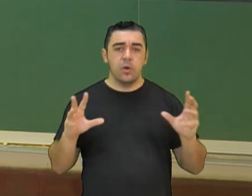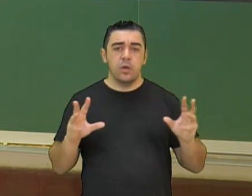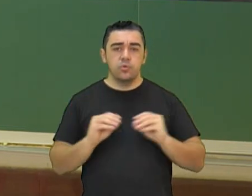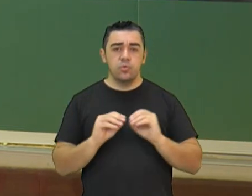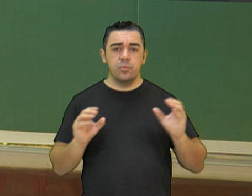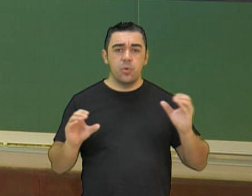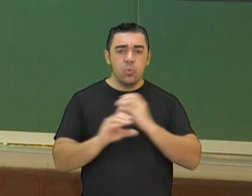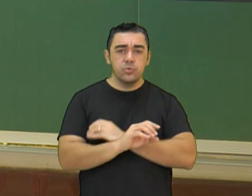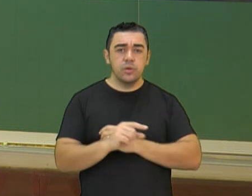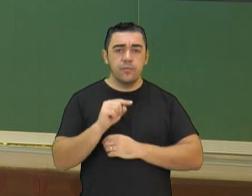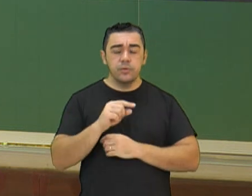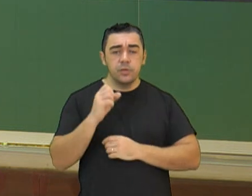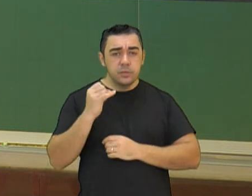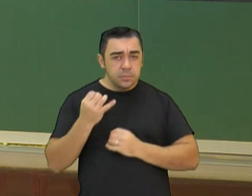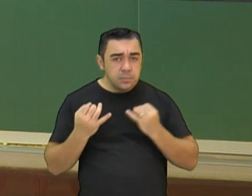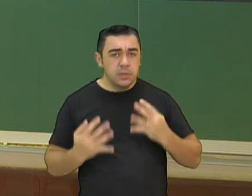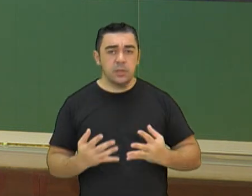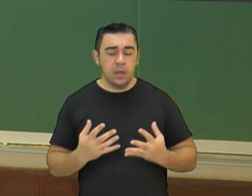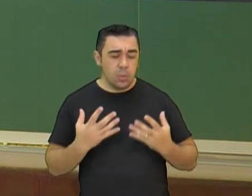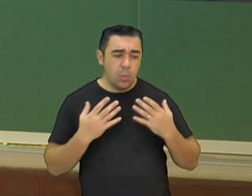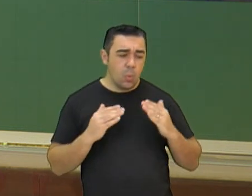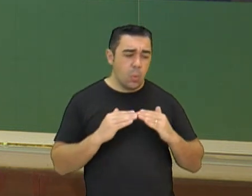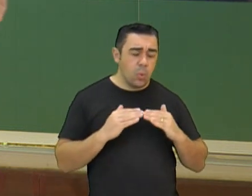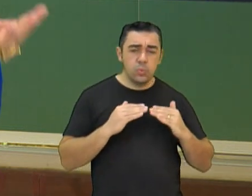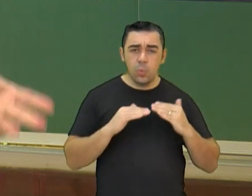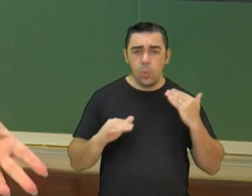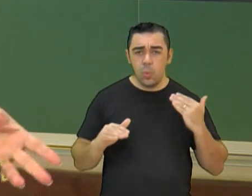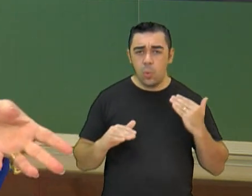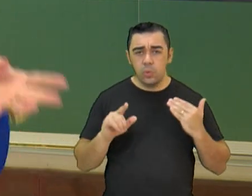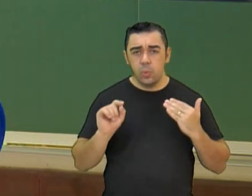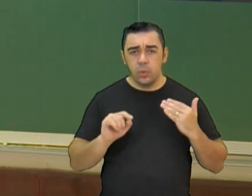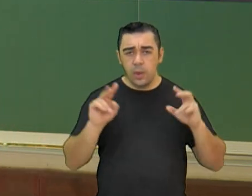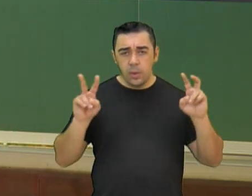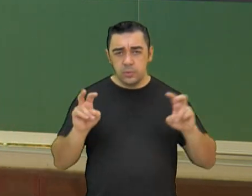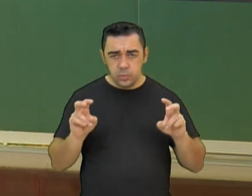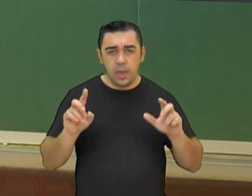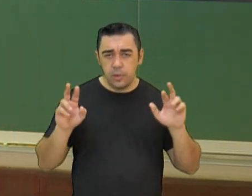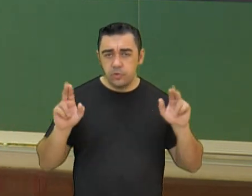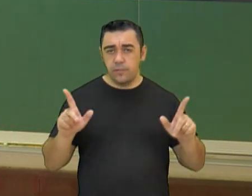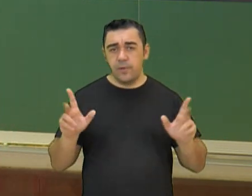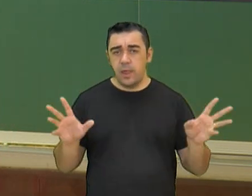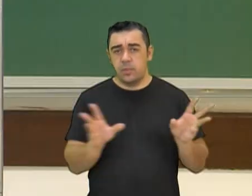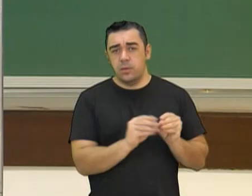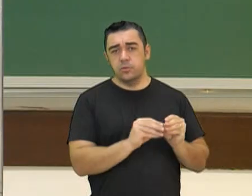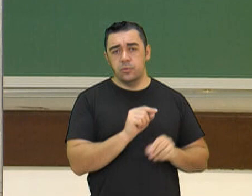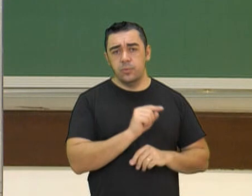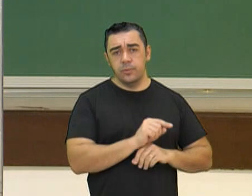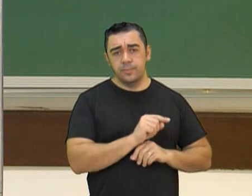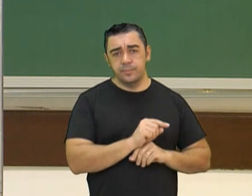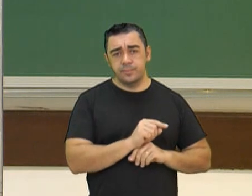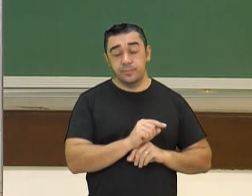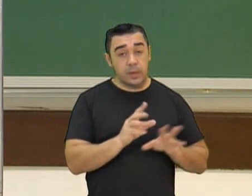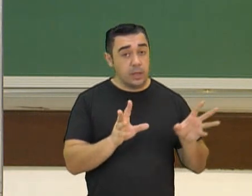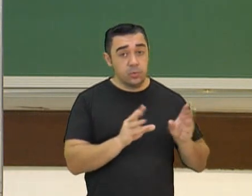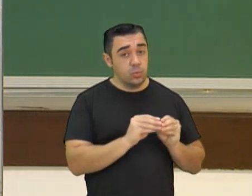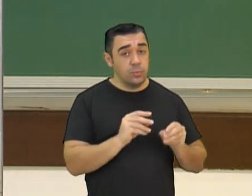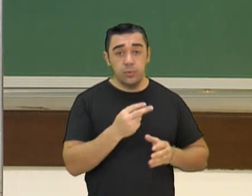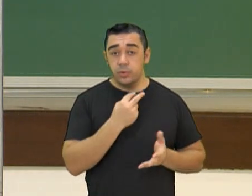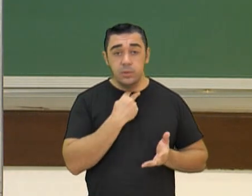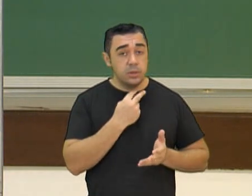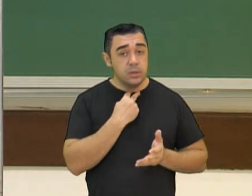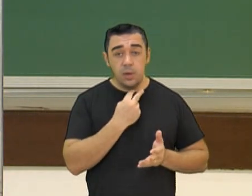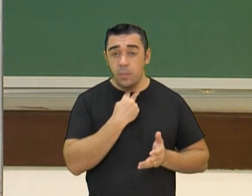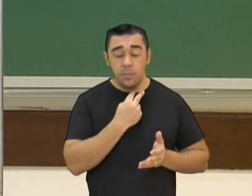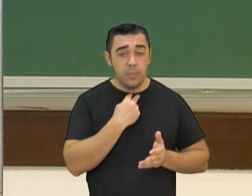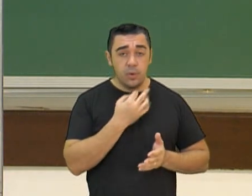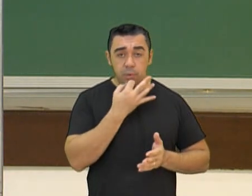traz a tua autoria e o teu posicionamento, o que você pensa a respeito do assunto. Isso é diferente do resumo, né? Então, no resumo, você não pode trazer